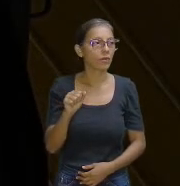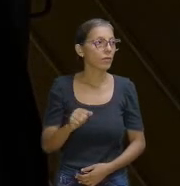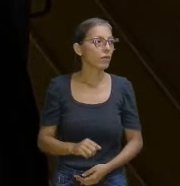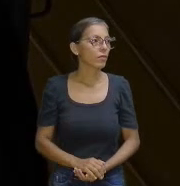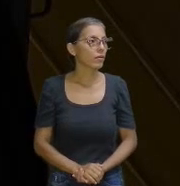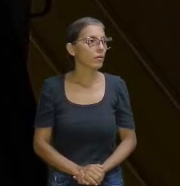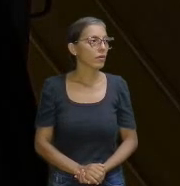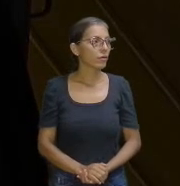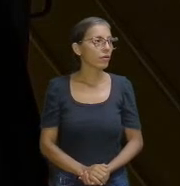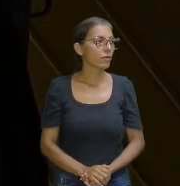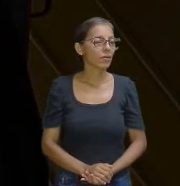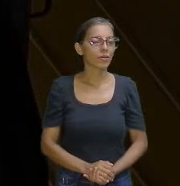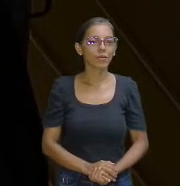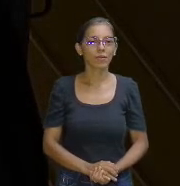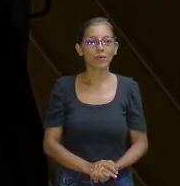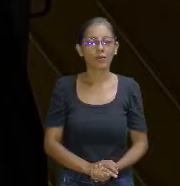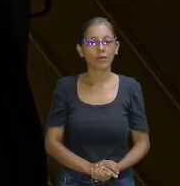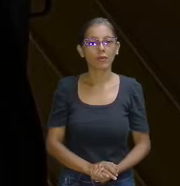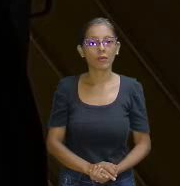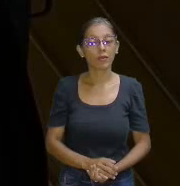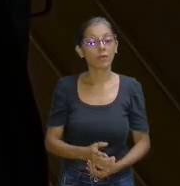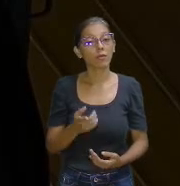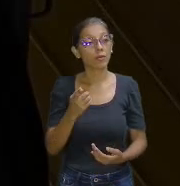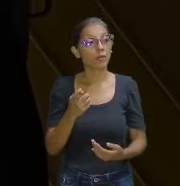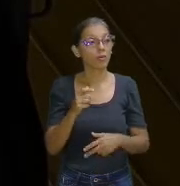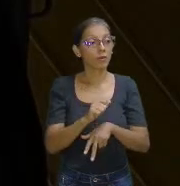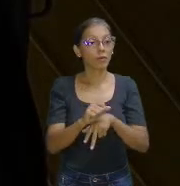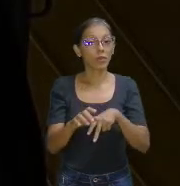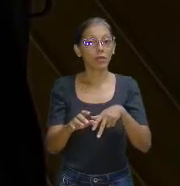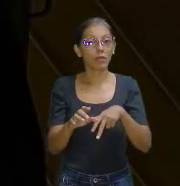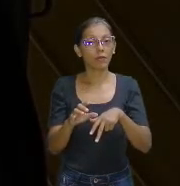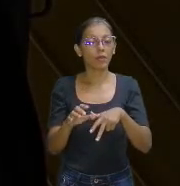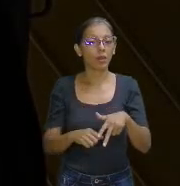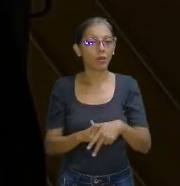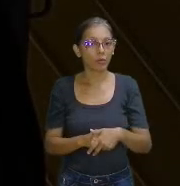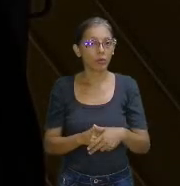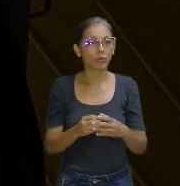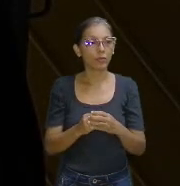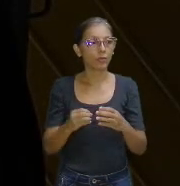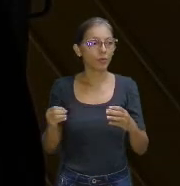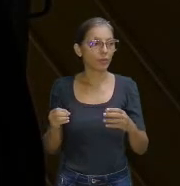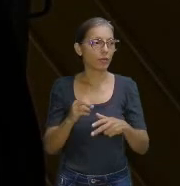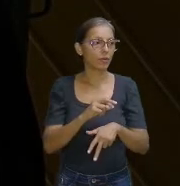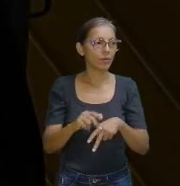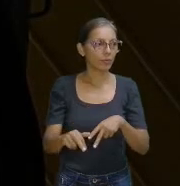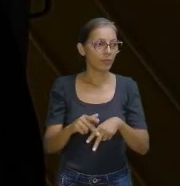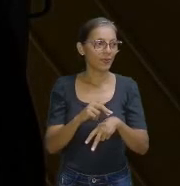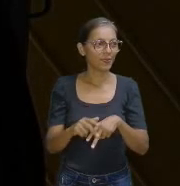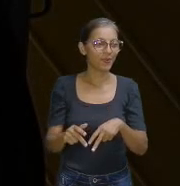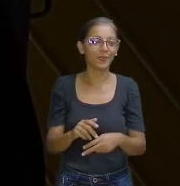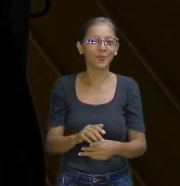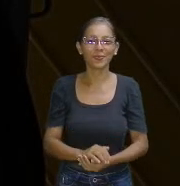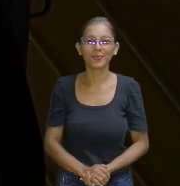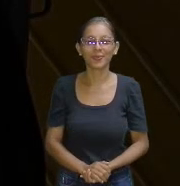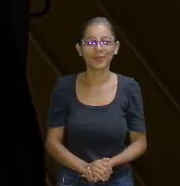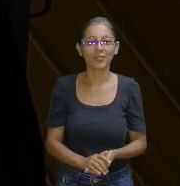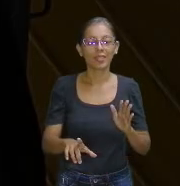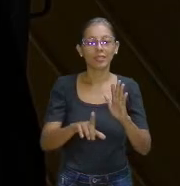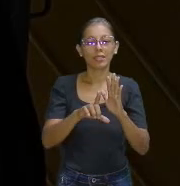ação objetiva apurar suposta fraude à cota de gênero, com fundamento no artigo 10, parágrafo 3º da